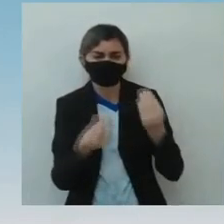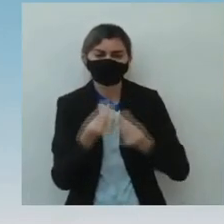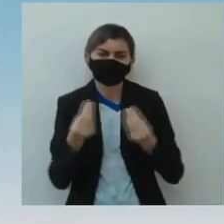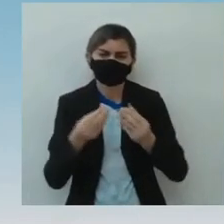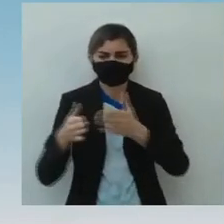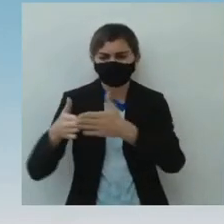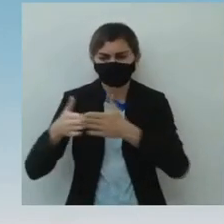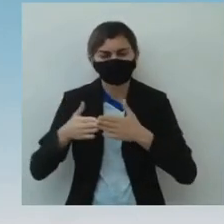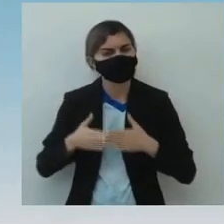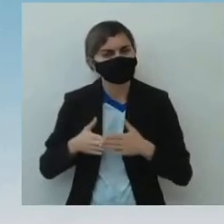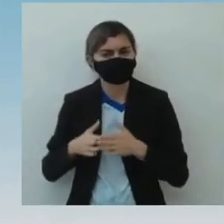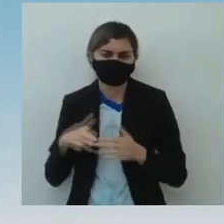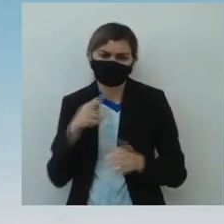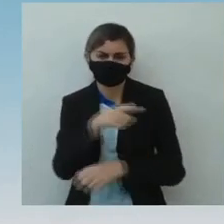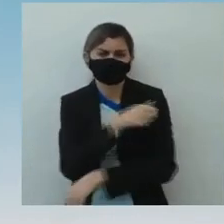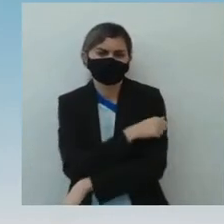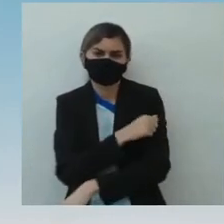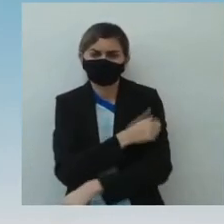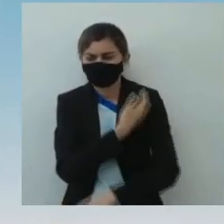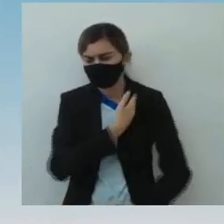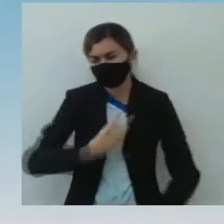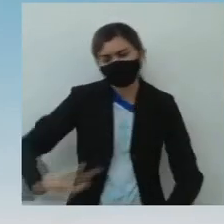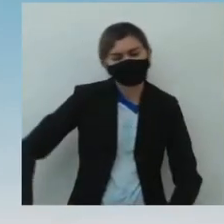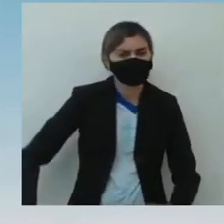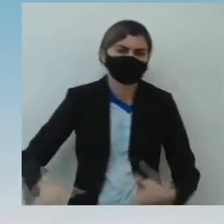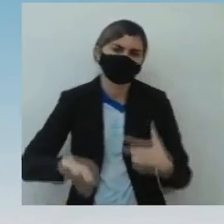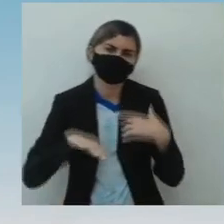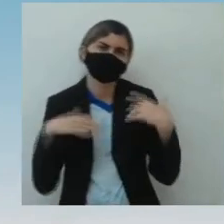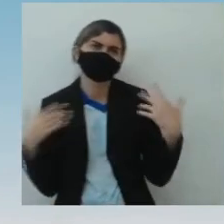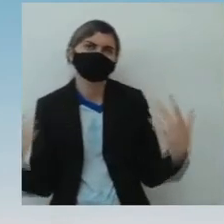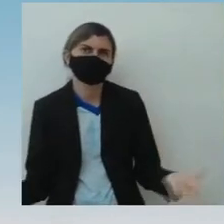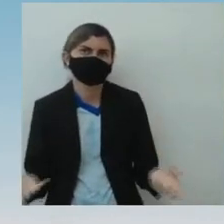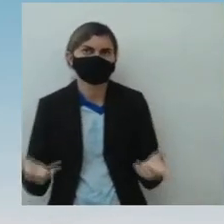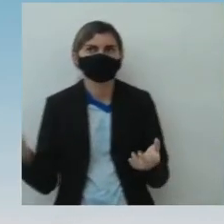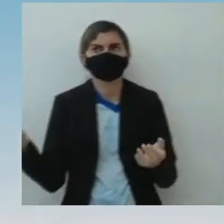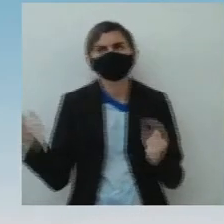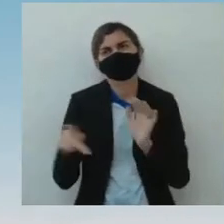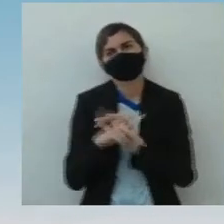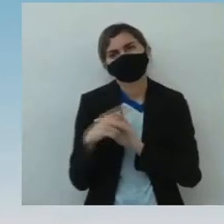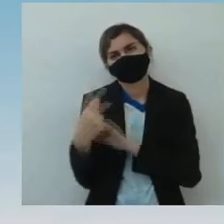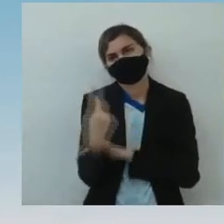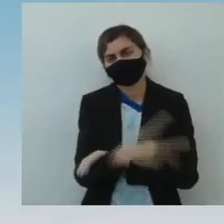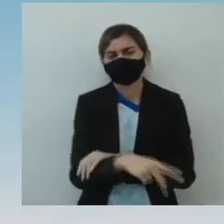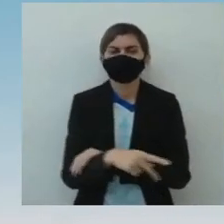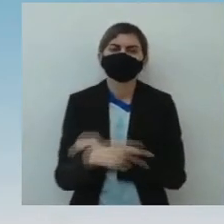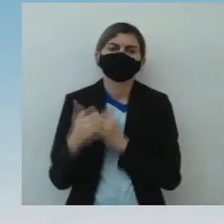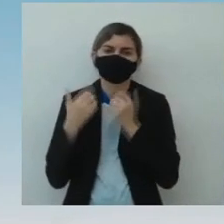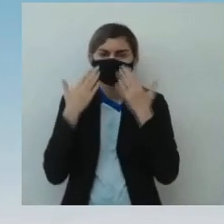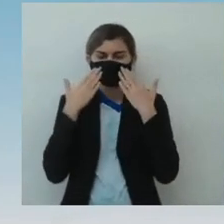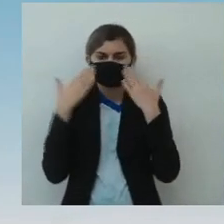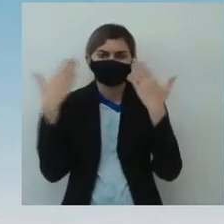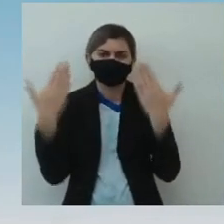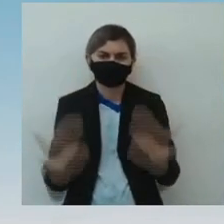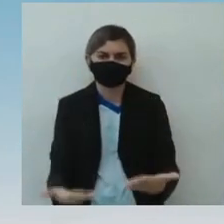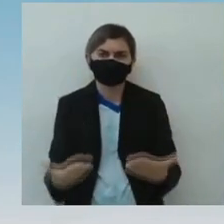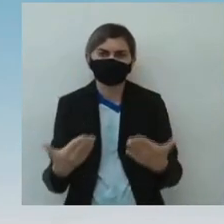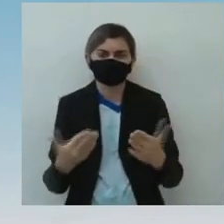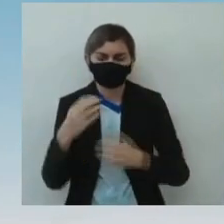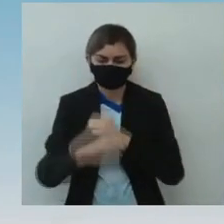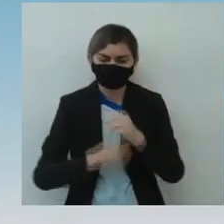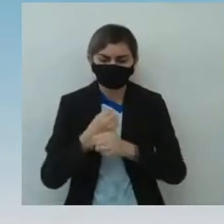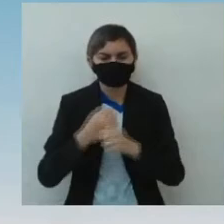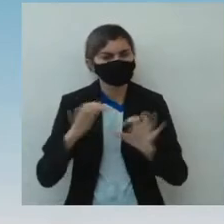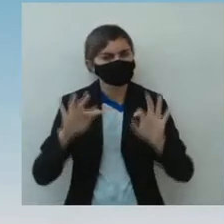como um requerimento para um estudante do governo ou como uma parte vamos ver Assembleia de apresentação do ano